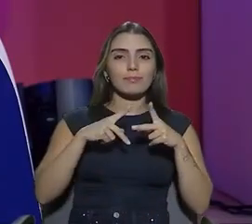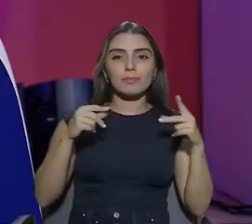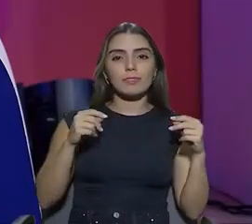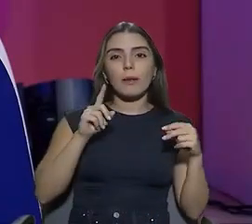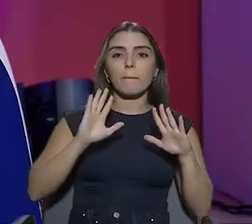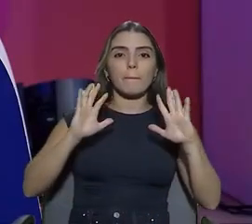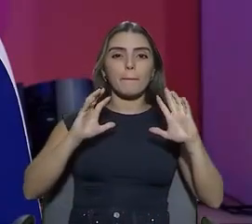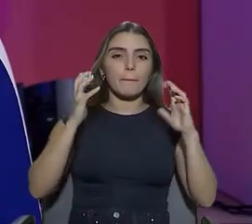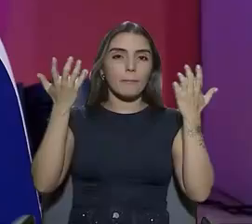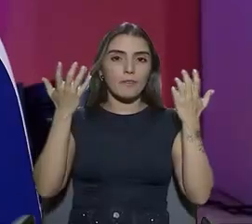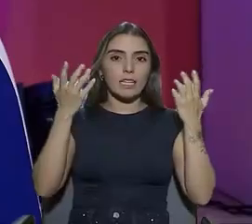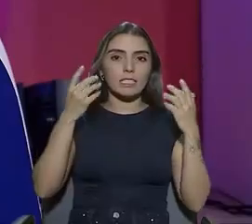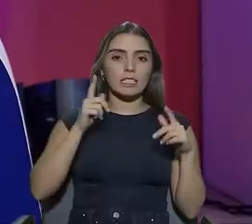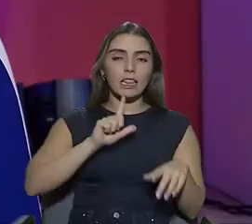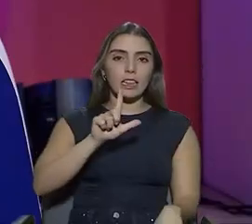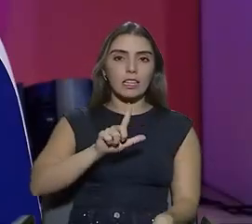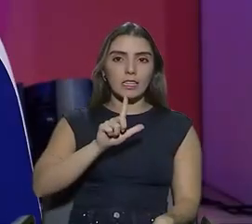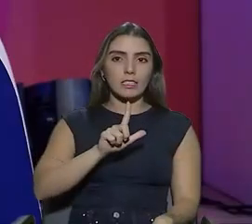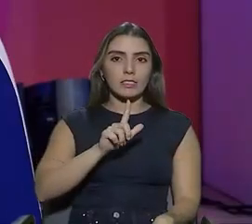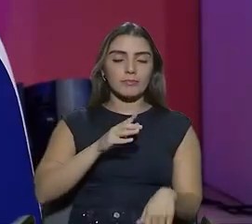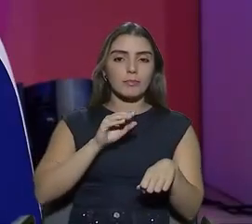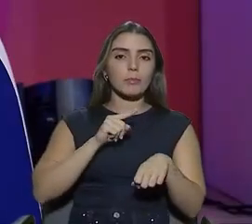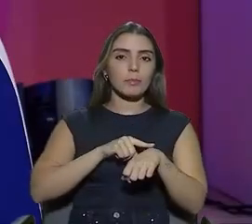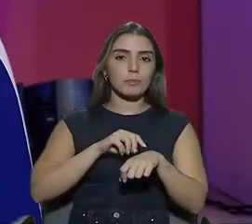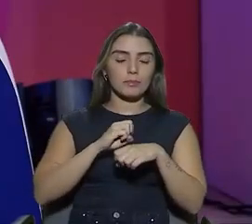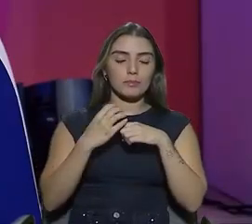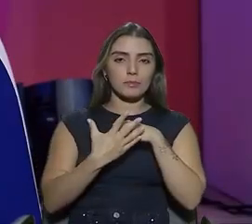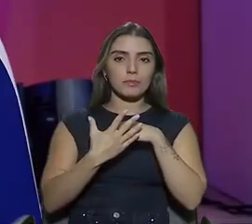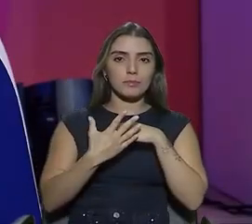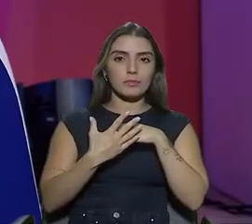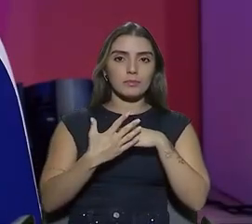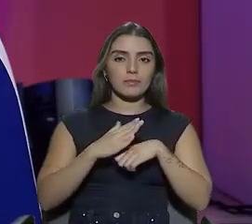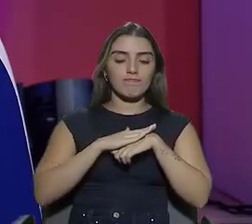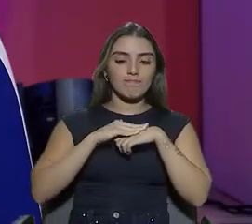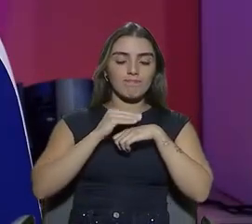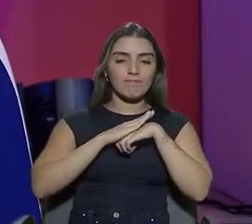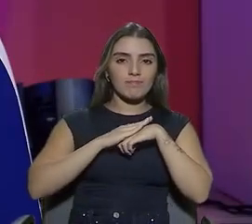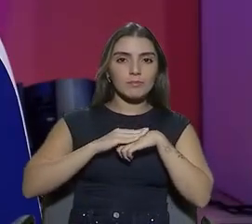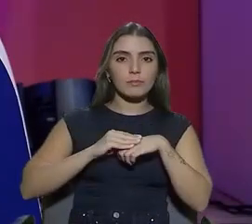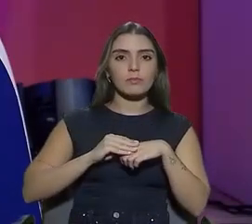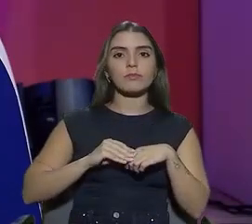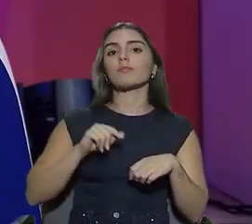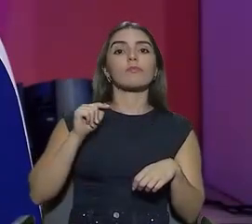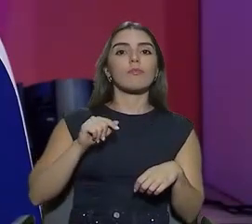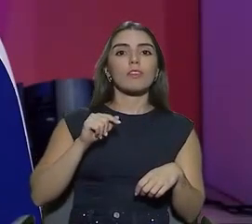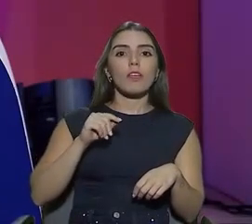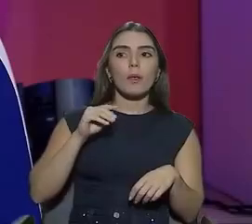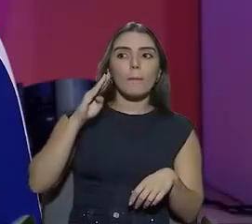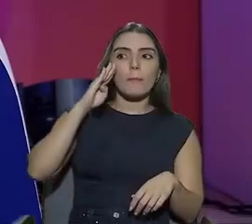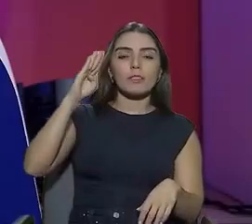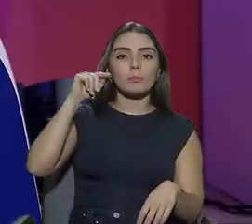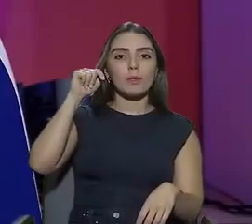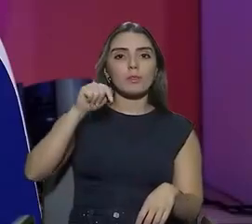acontecido, né? Um acalanto naquele momento. E aí o grande ápice daquela balada literária